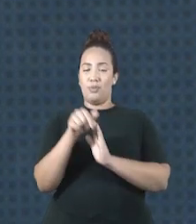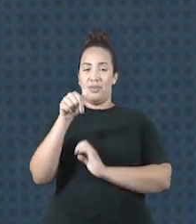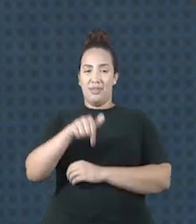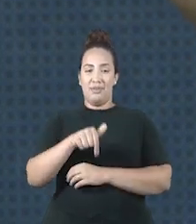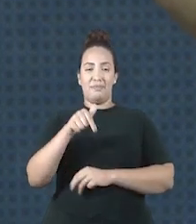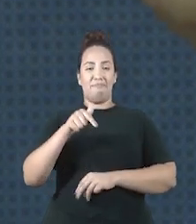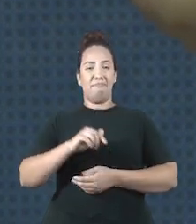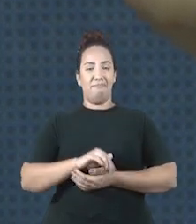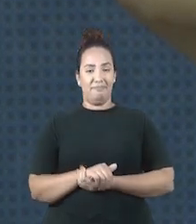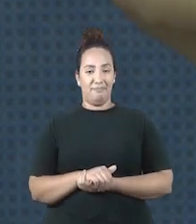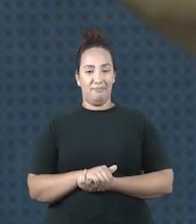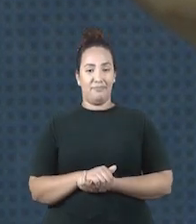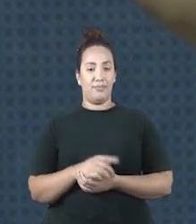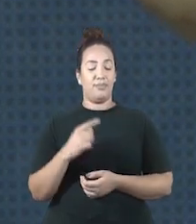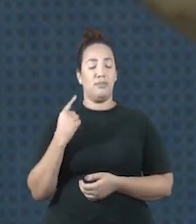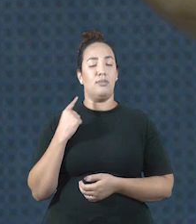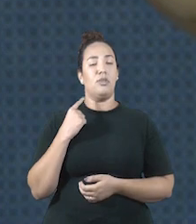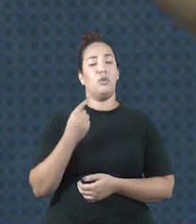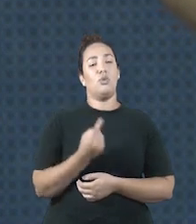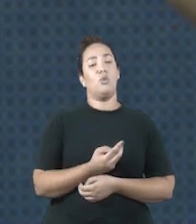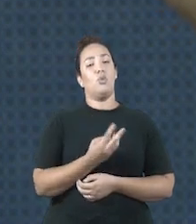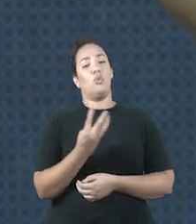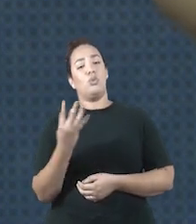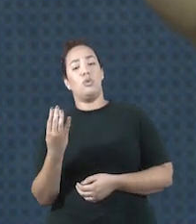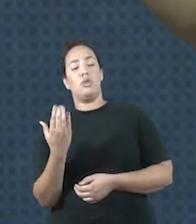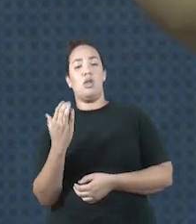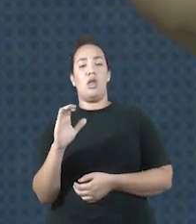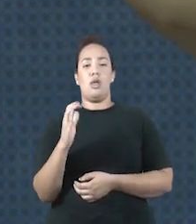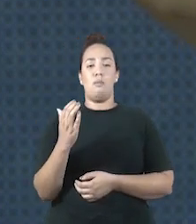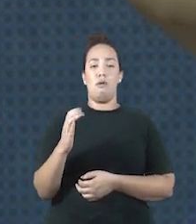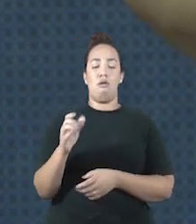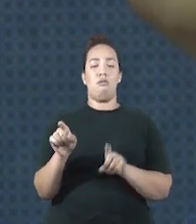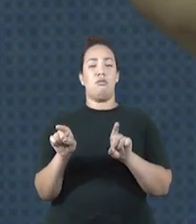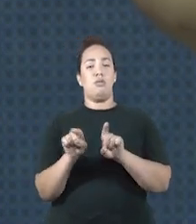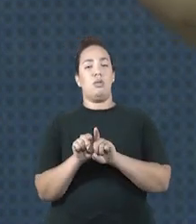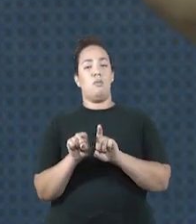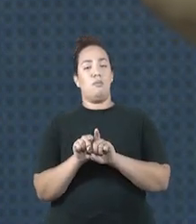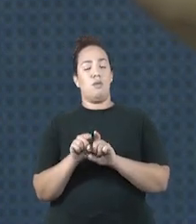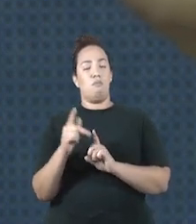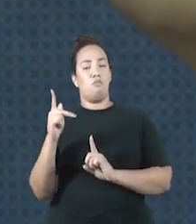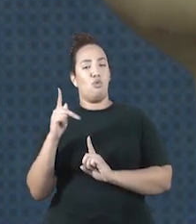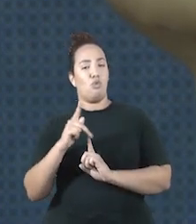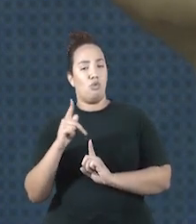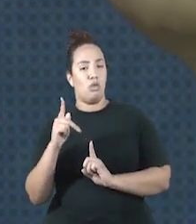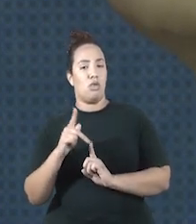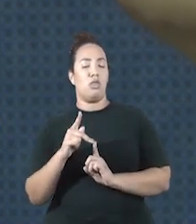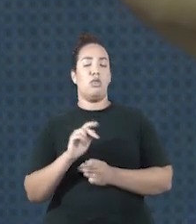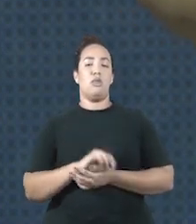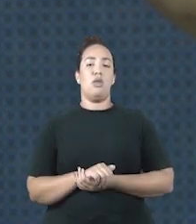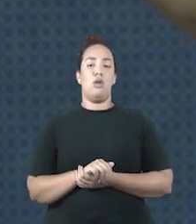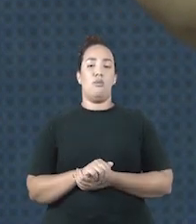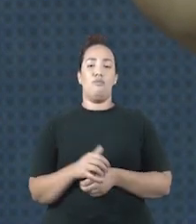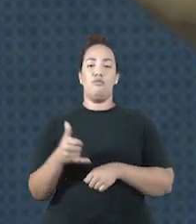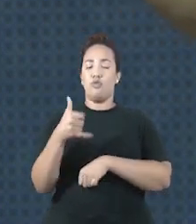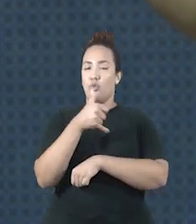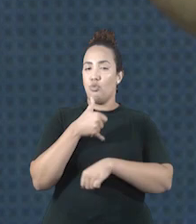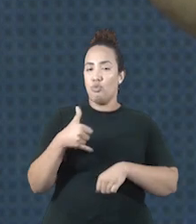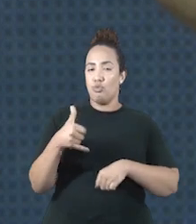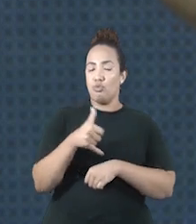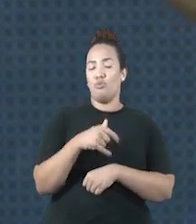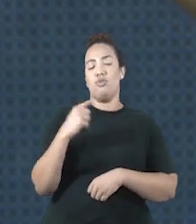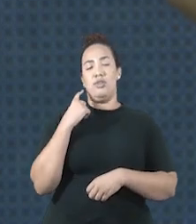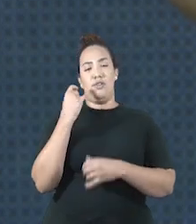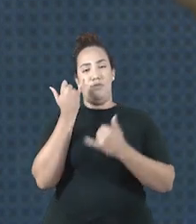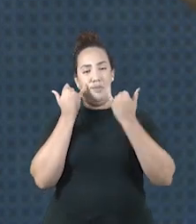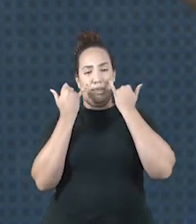molho de tomate. Eu tenho a quantidade de carboidratos, de proteínas, de gorduras e